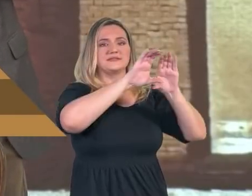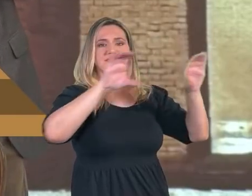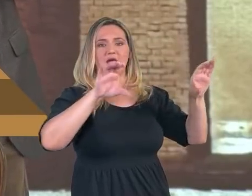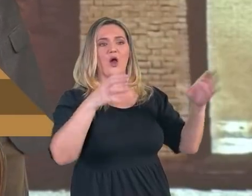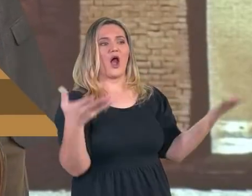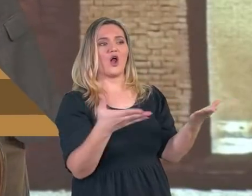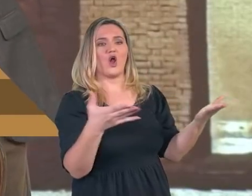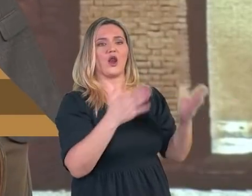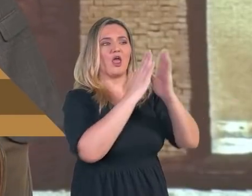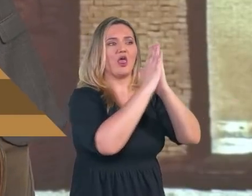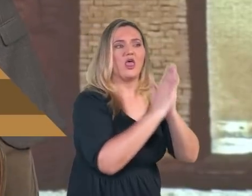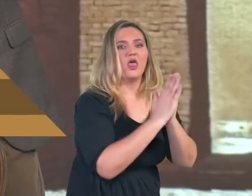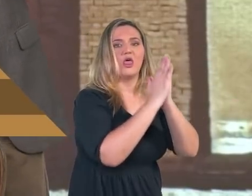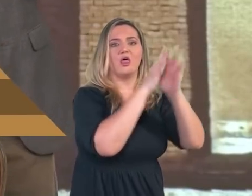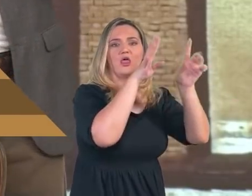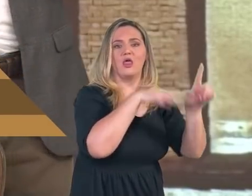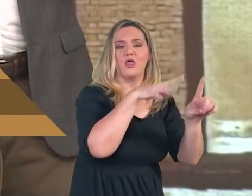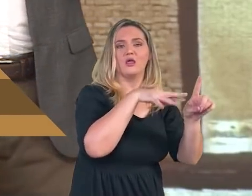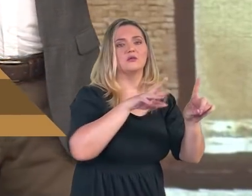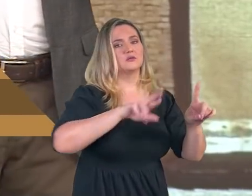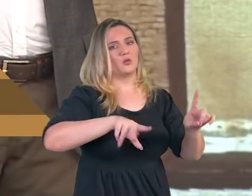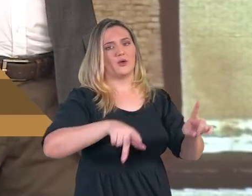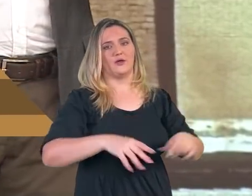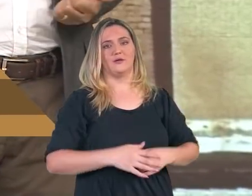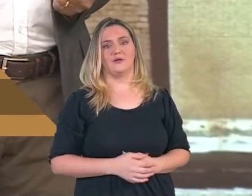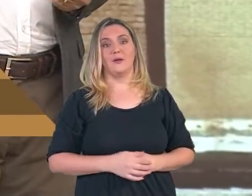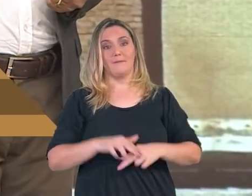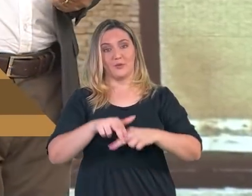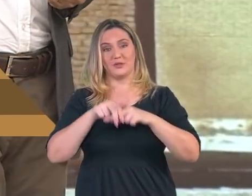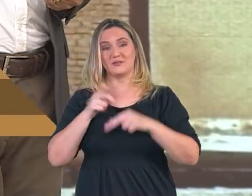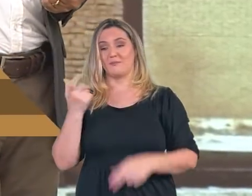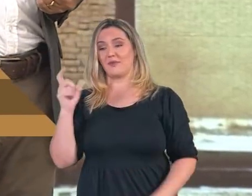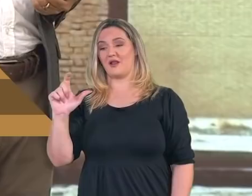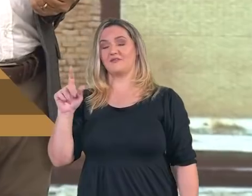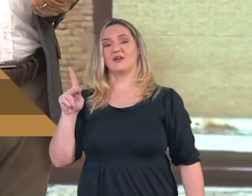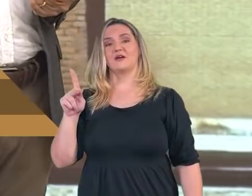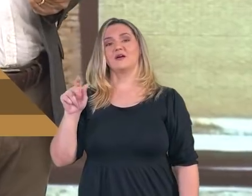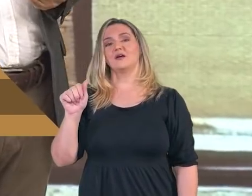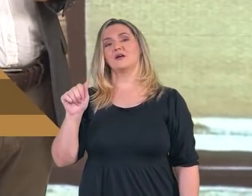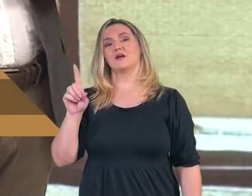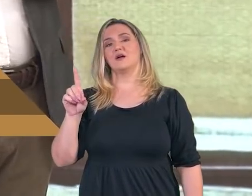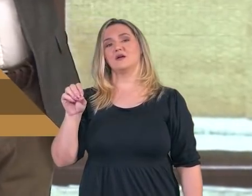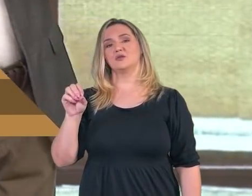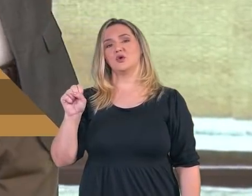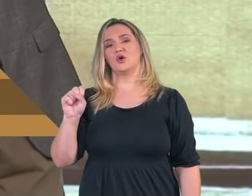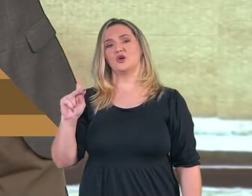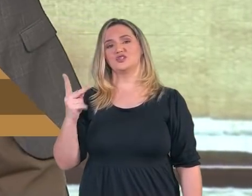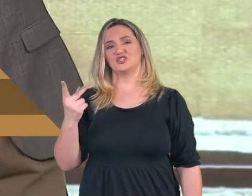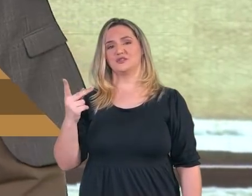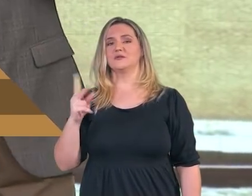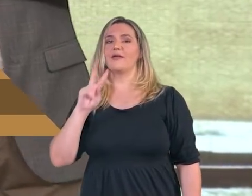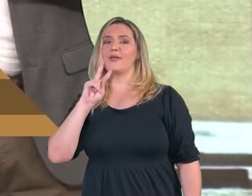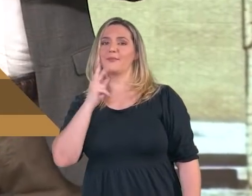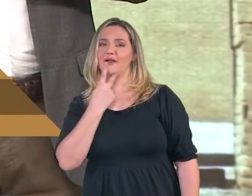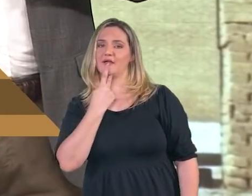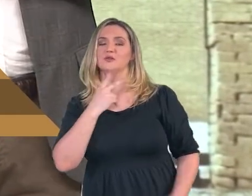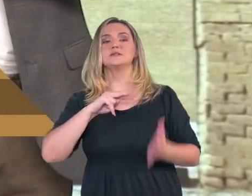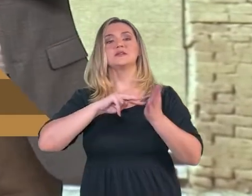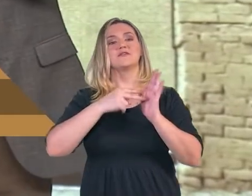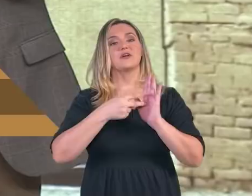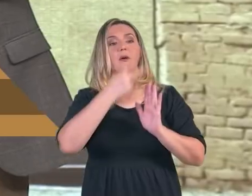é outra. A palavra santo na Bíblia, kadosh, em hebraico, significa algo como alguém